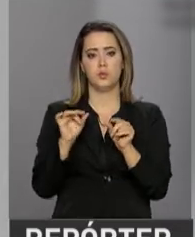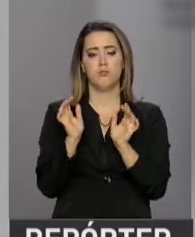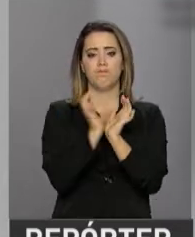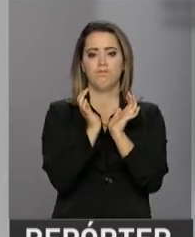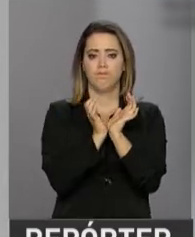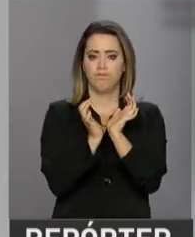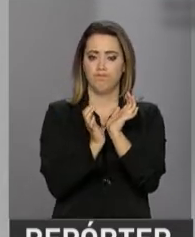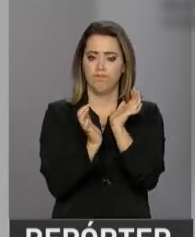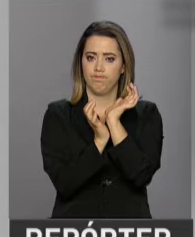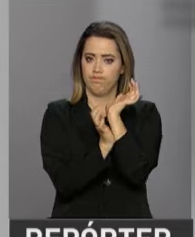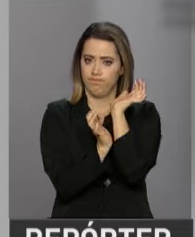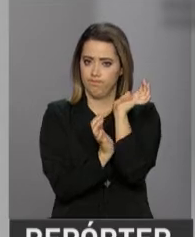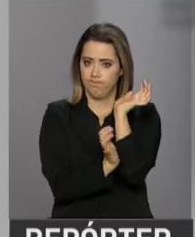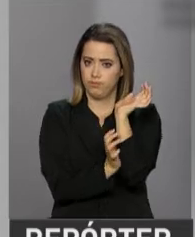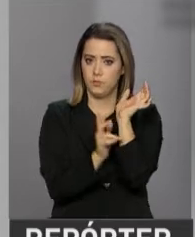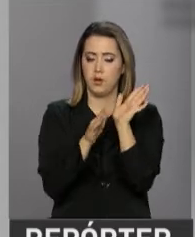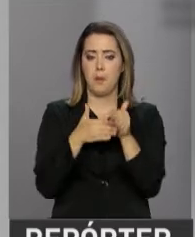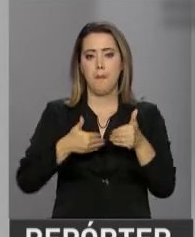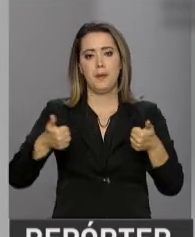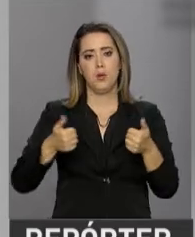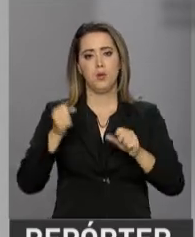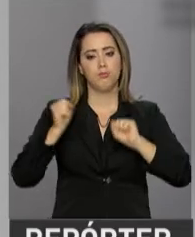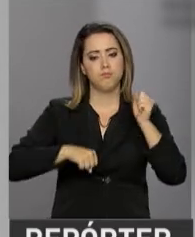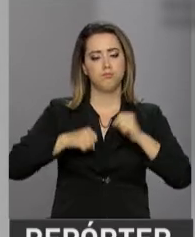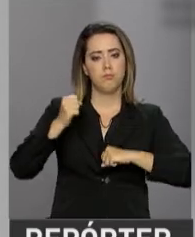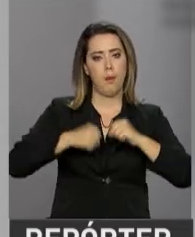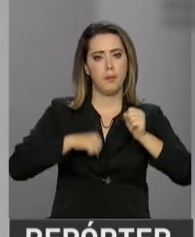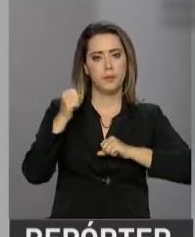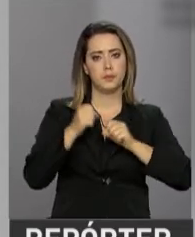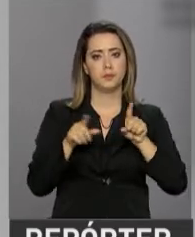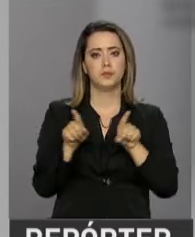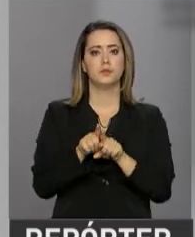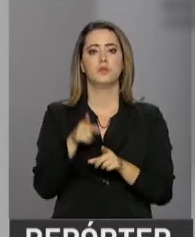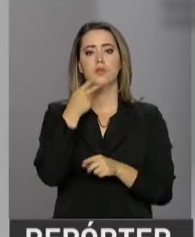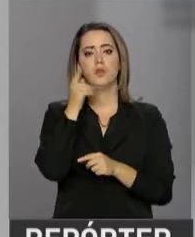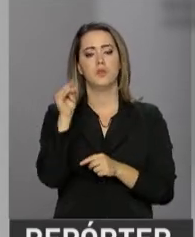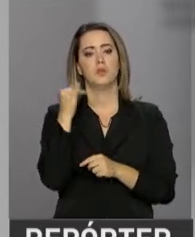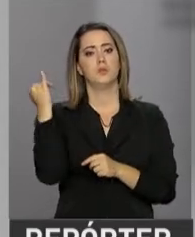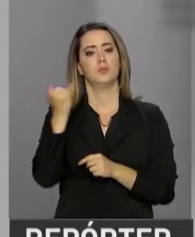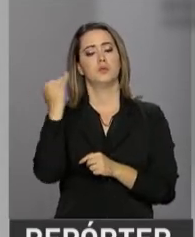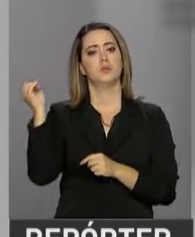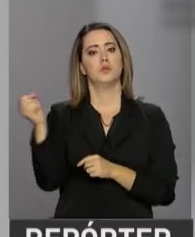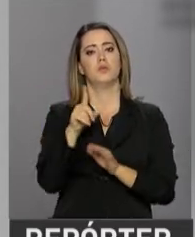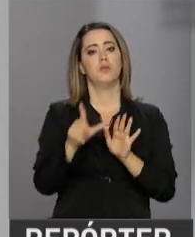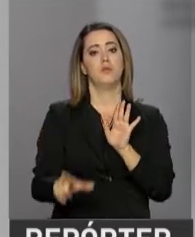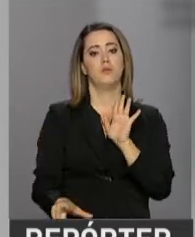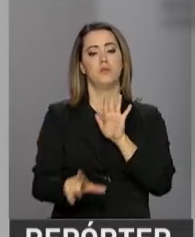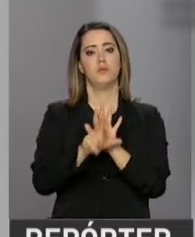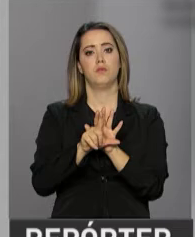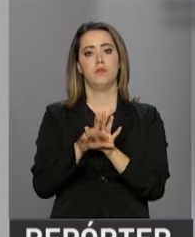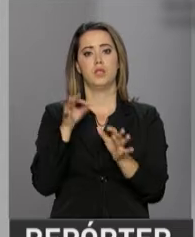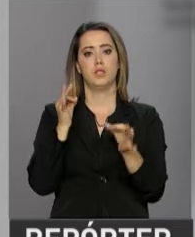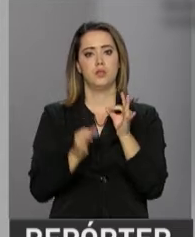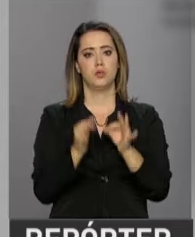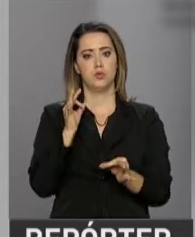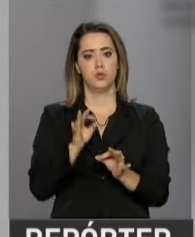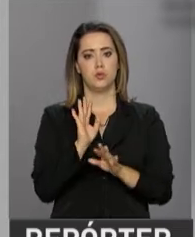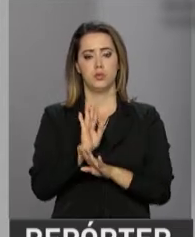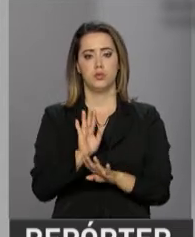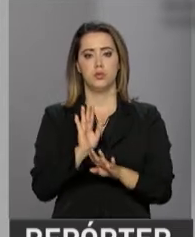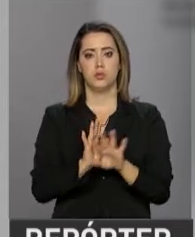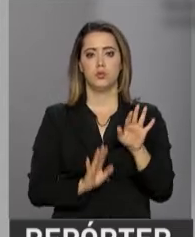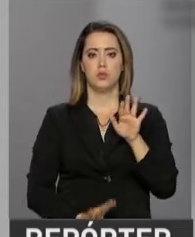e ampliar a produção o ministro citou também a importância da nova lei de recuperação judicial que deve ajudar